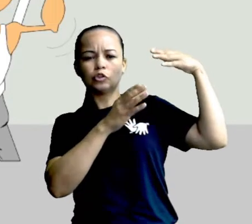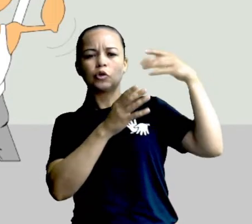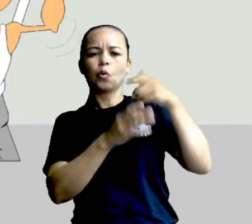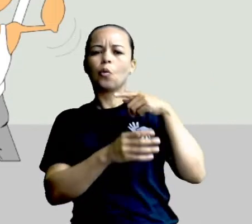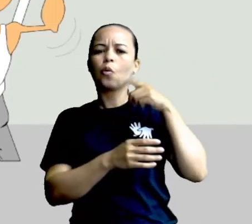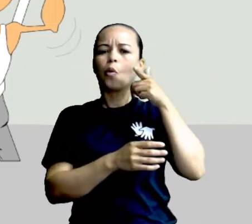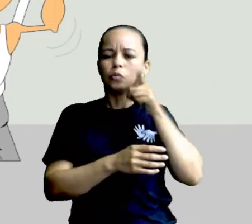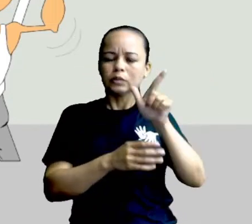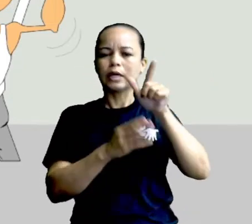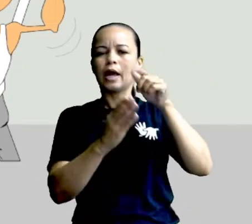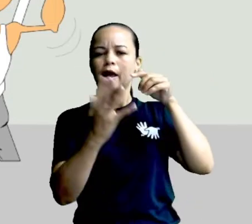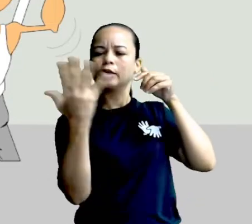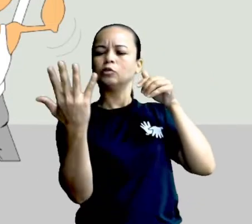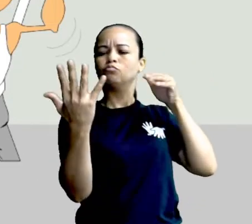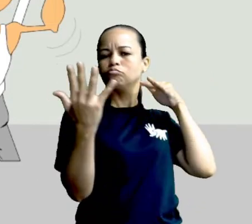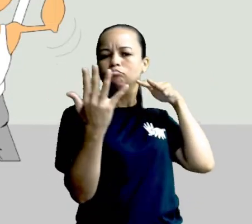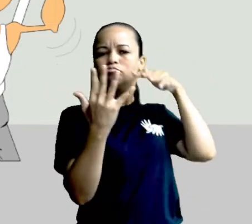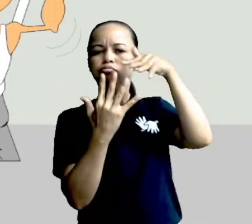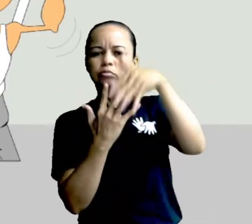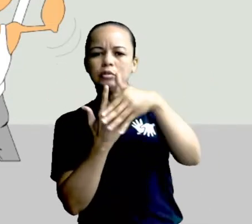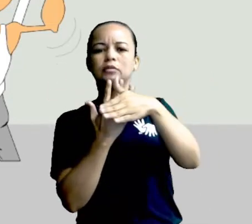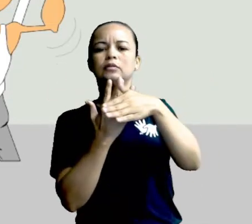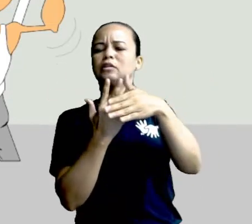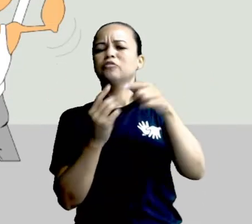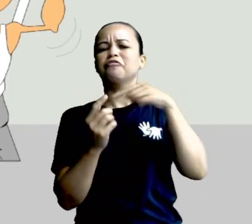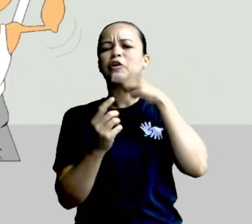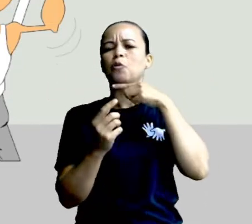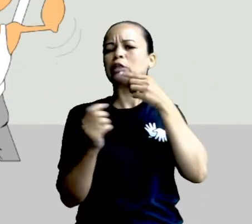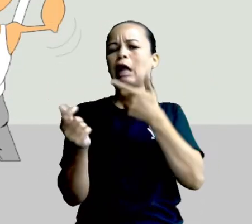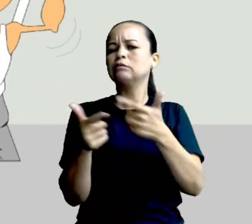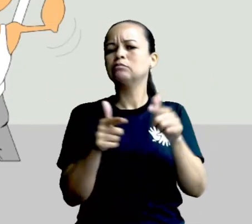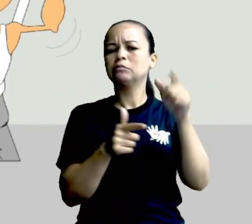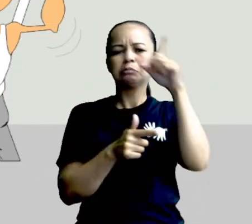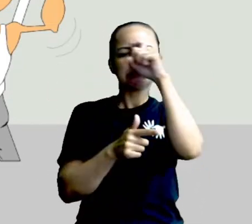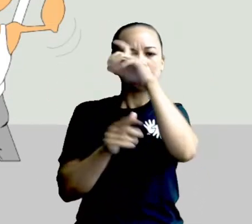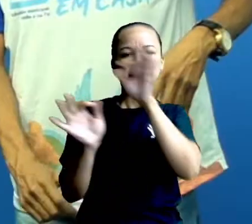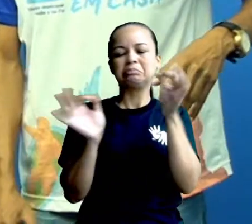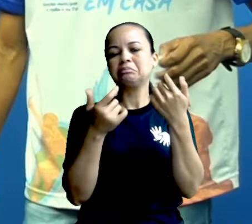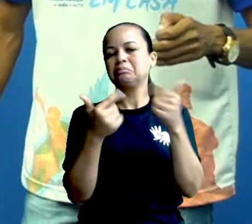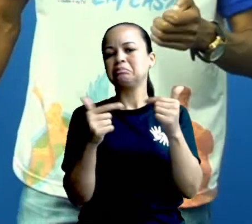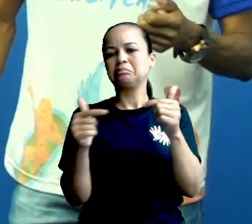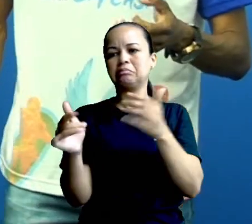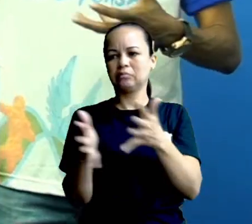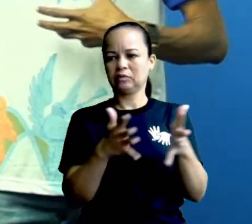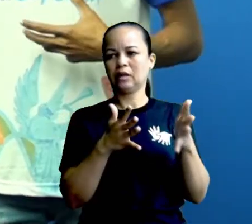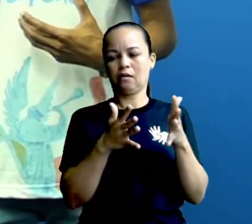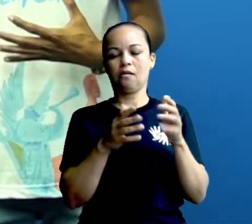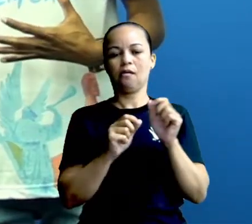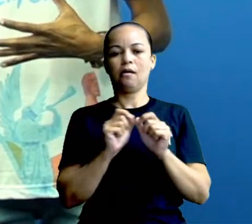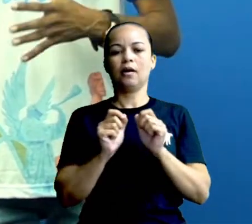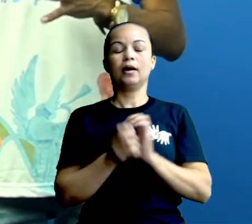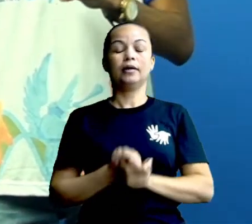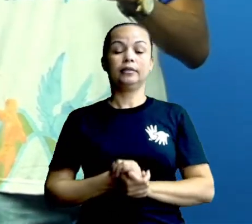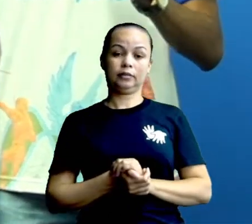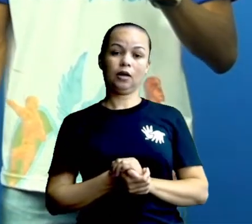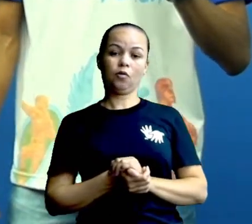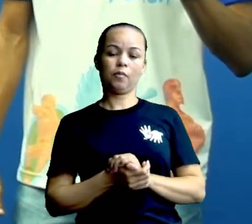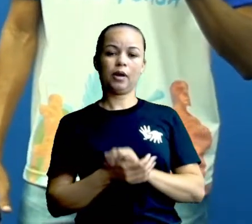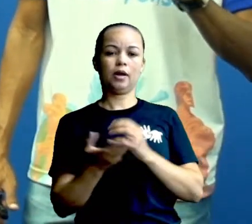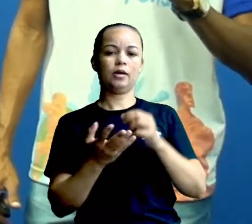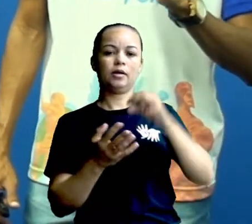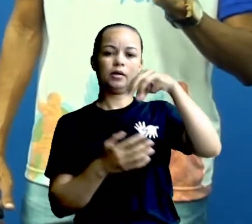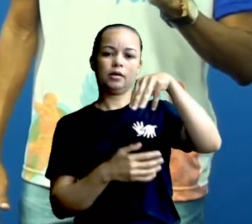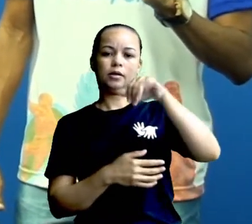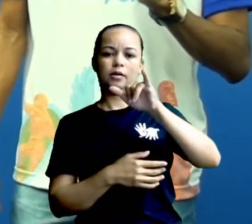sem nenhuma dificuldade. Ele passa tranquilamente. Só lembrando o seguinte, volta aqui um pouquinho para mim. Só lembrando o seguinte, gente,